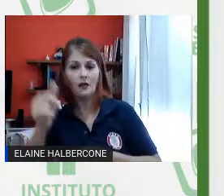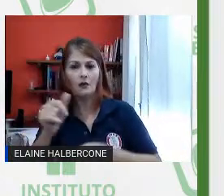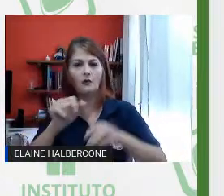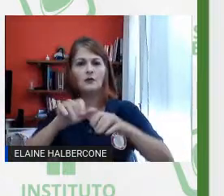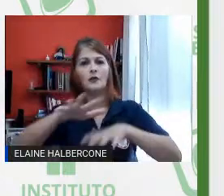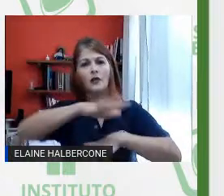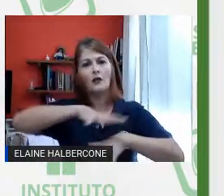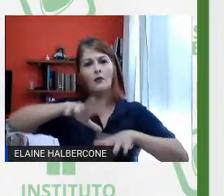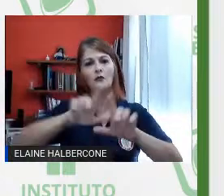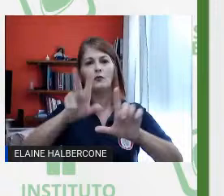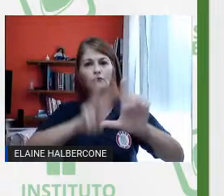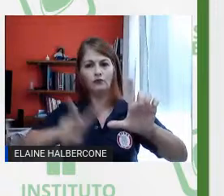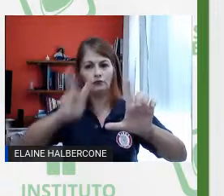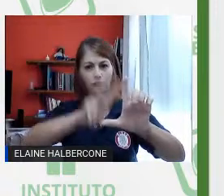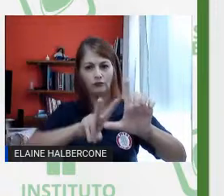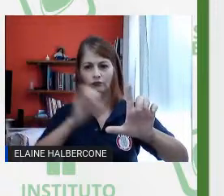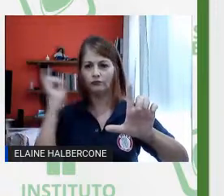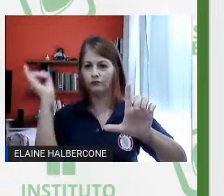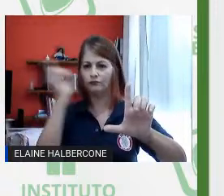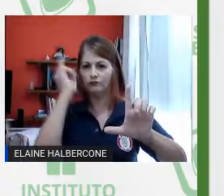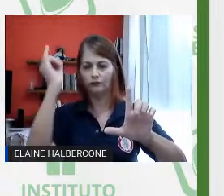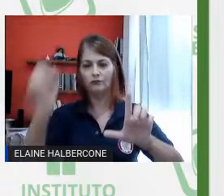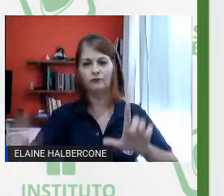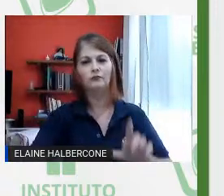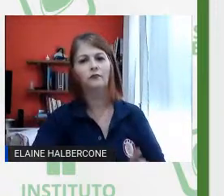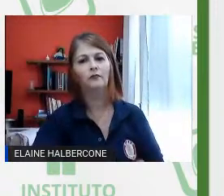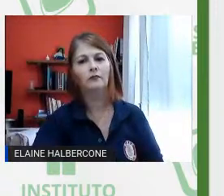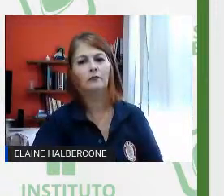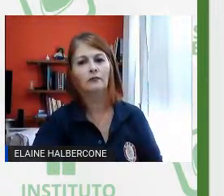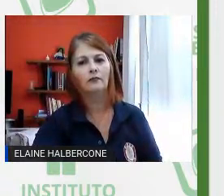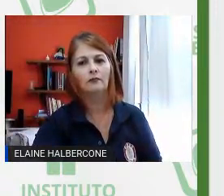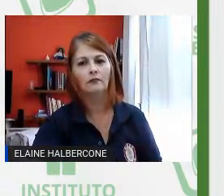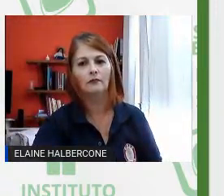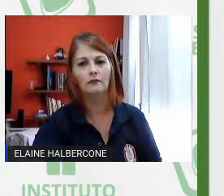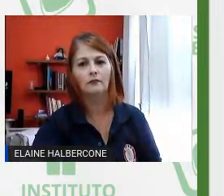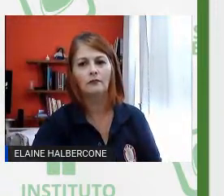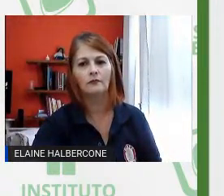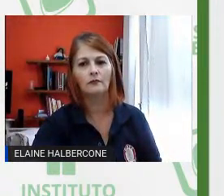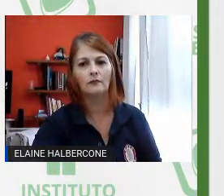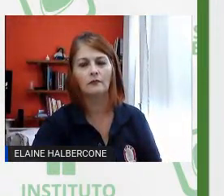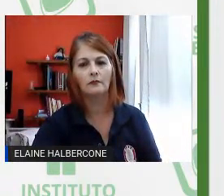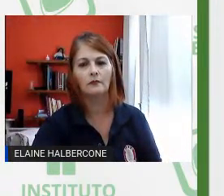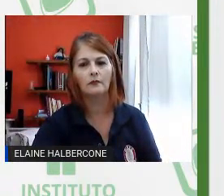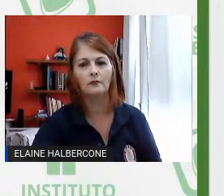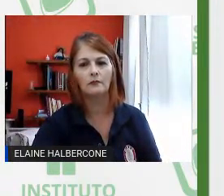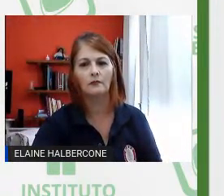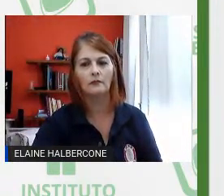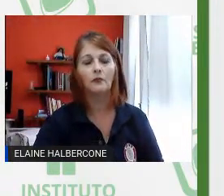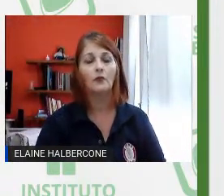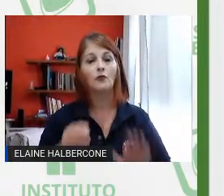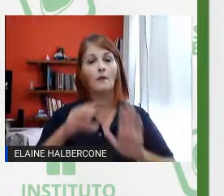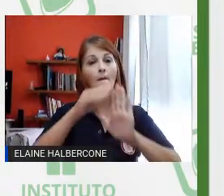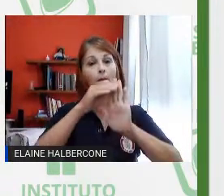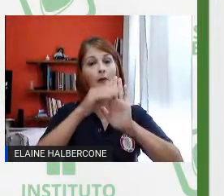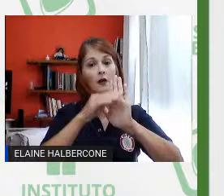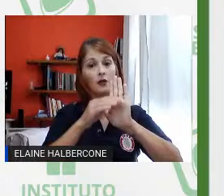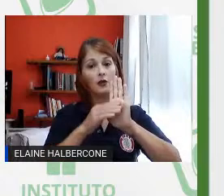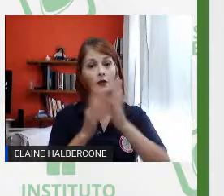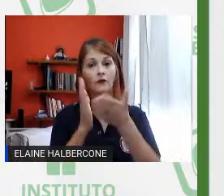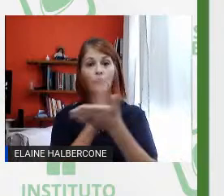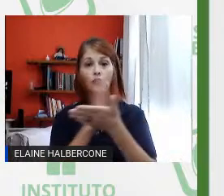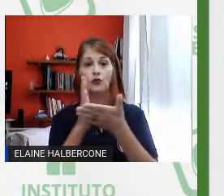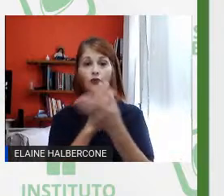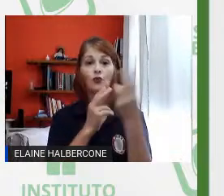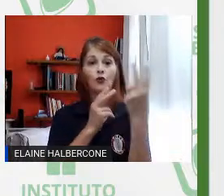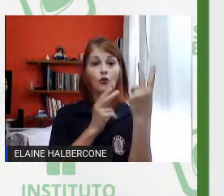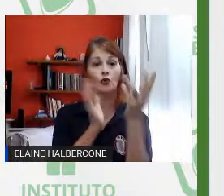extremamente importante. Vou passar a palavra para o meu colega Sávio. Planejamento. Então, o nosso planejamento ele foi dividido de duas